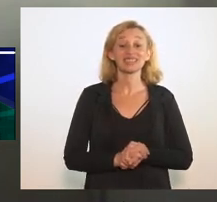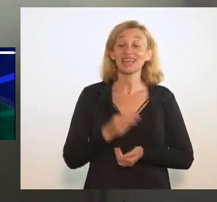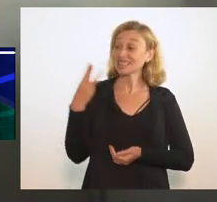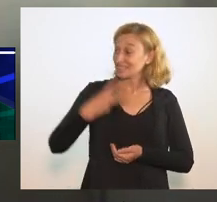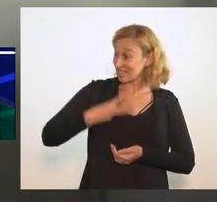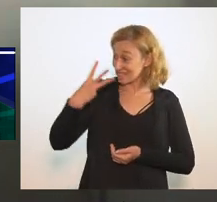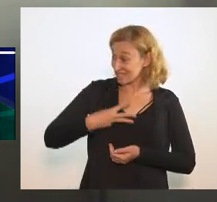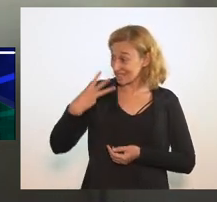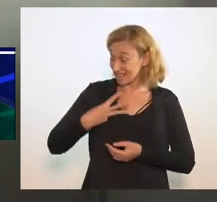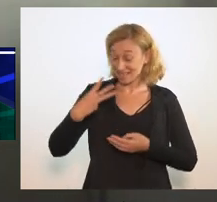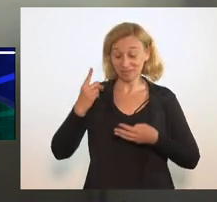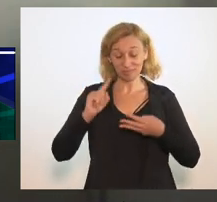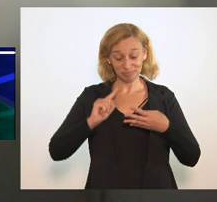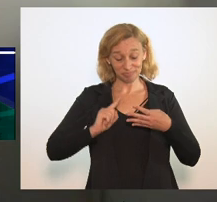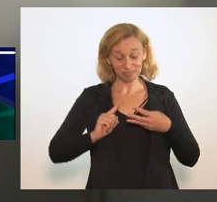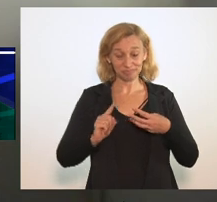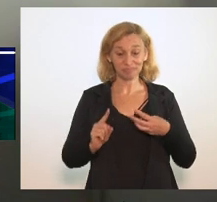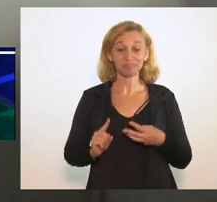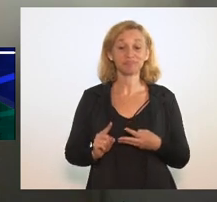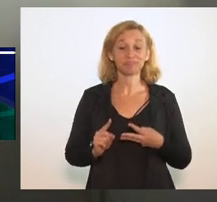terceira vertente